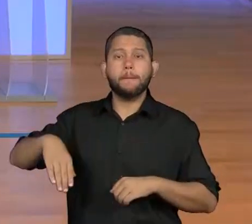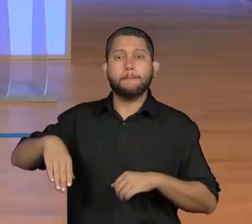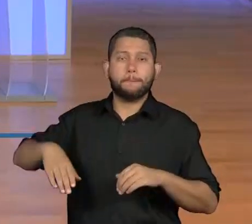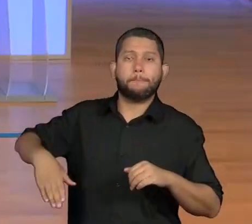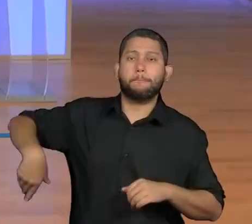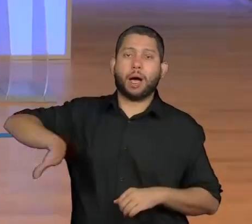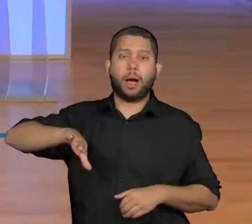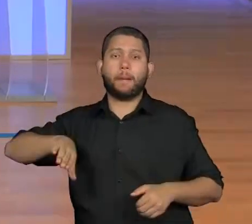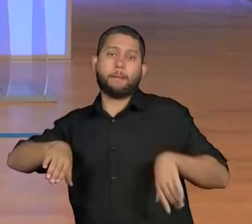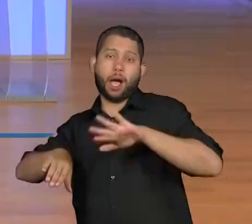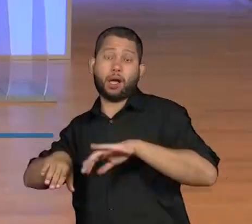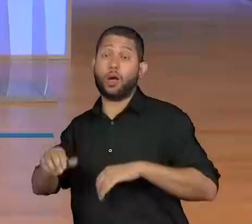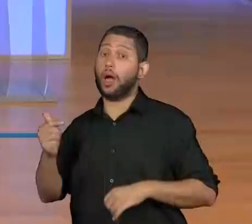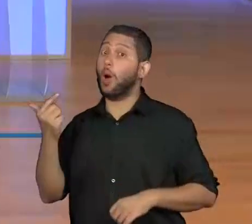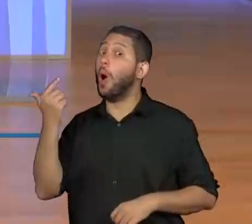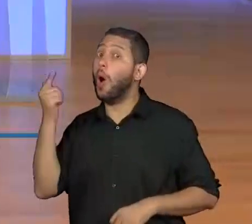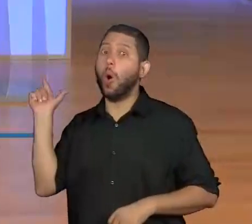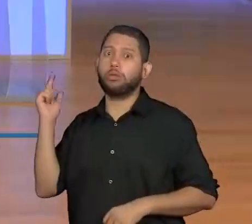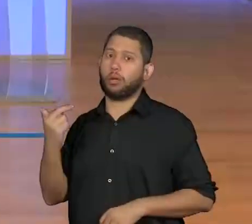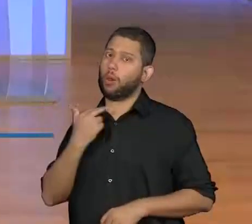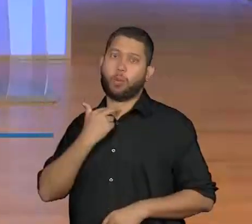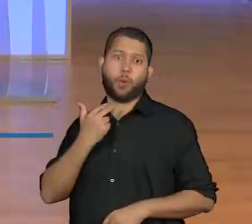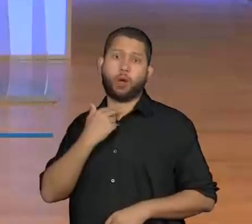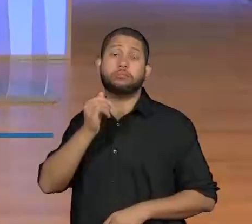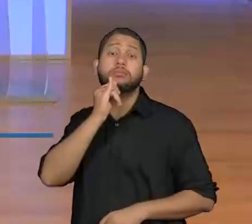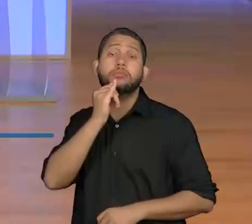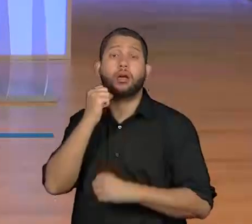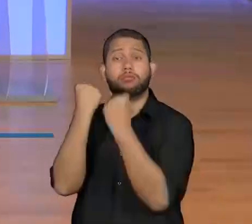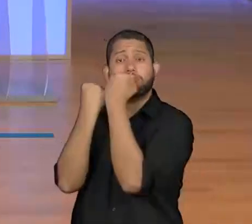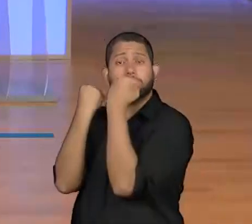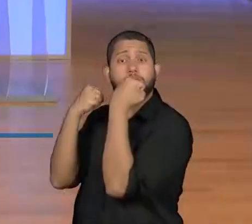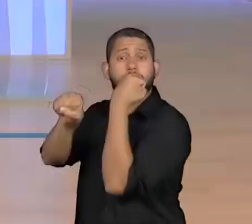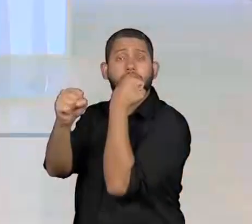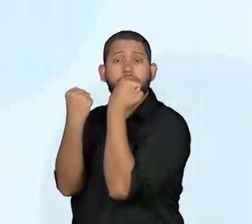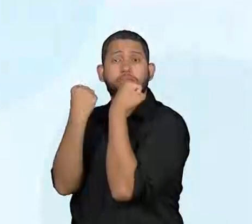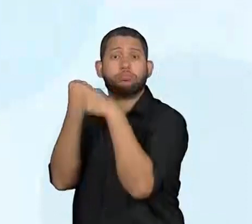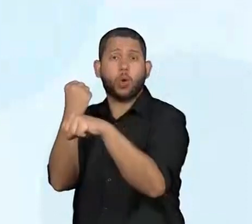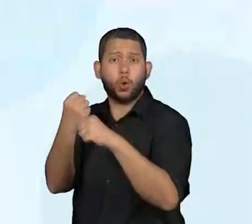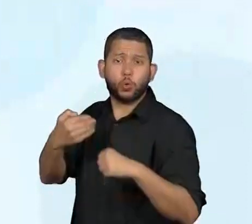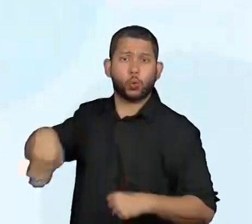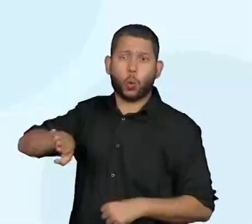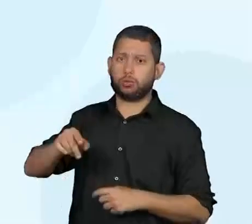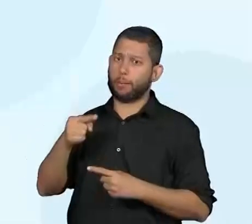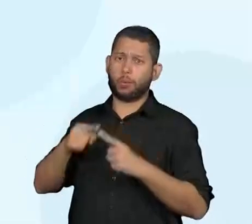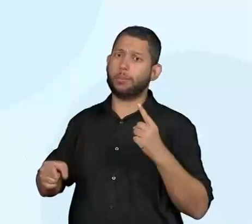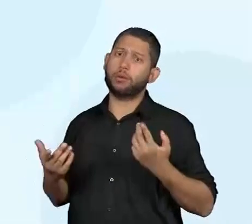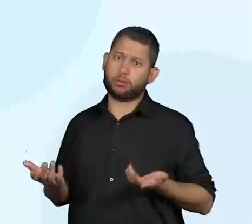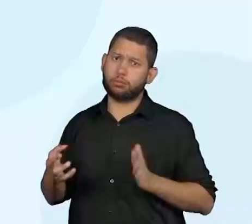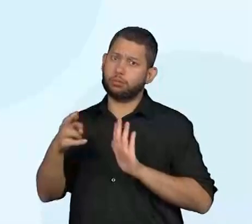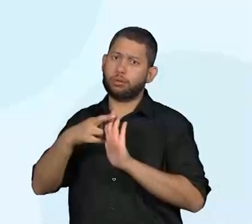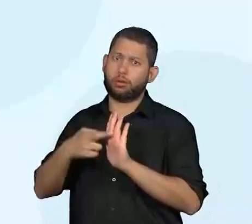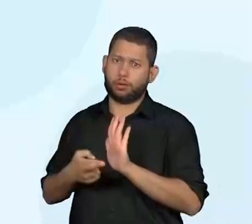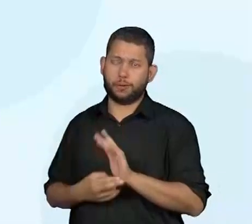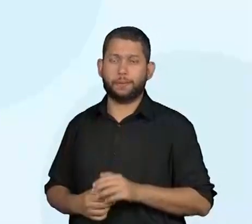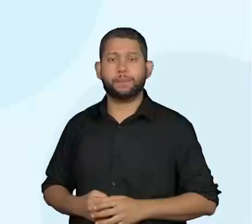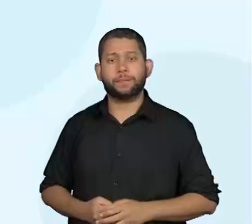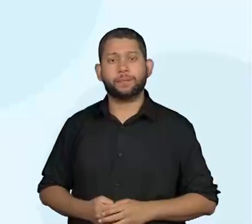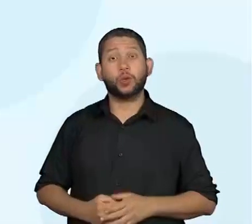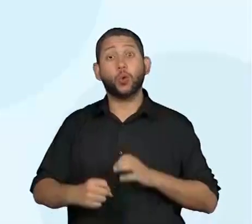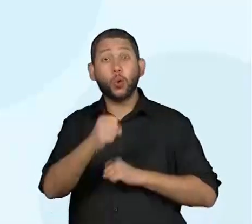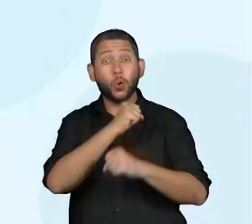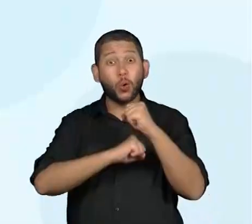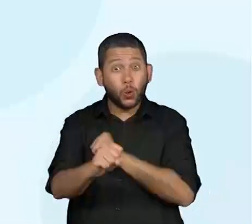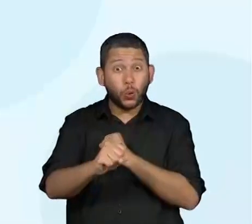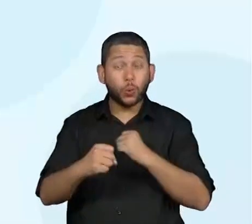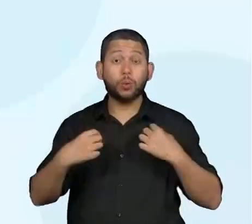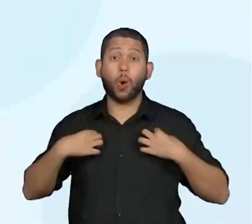senão você sofre ali alguma punição, né? As lutas possuem vestimentas, né? Então cada luta tem a